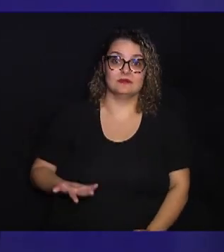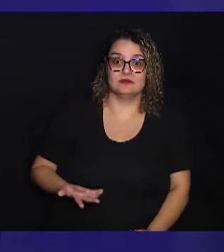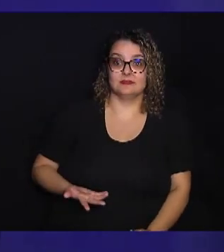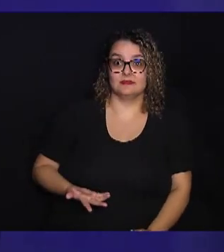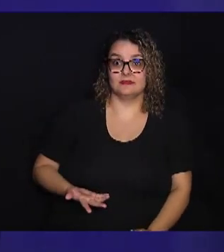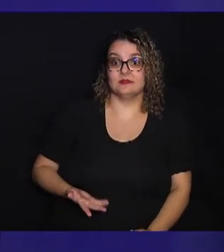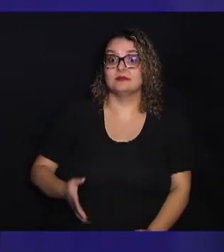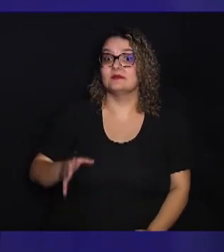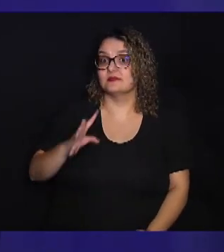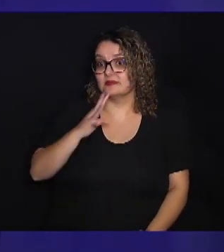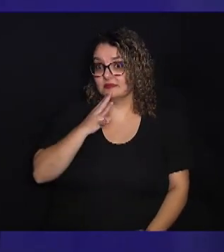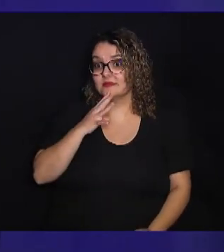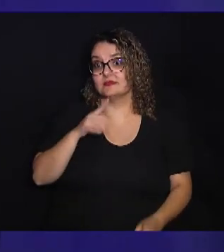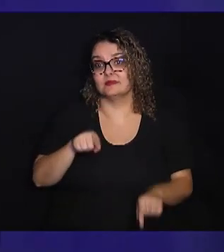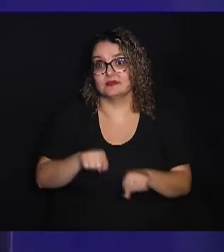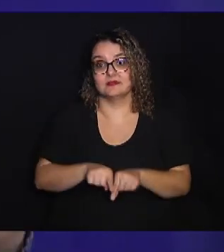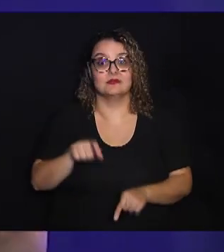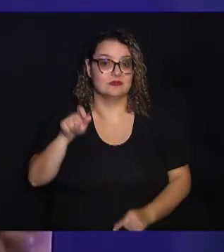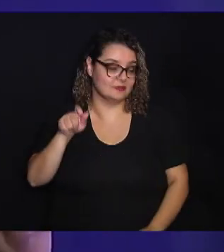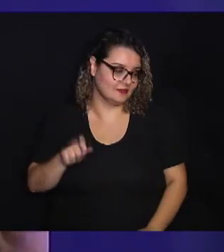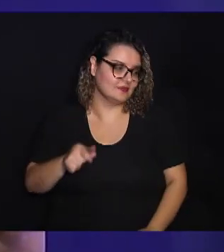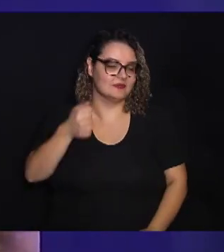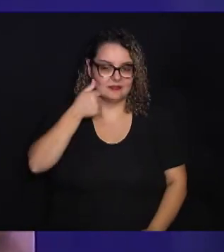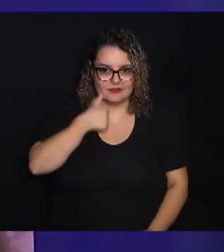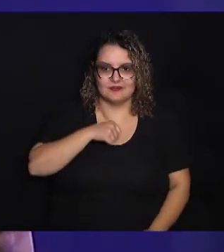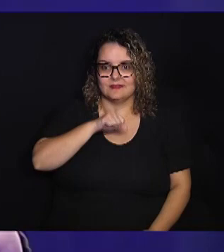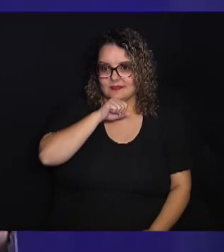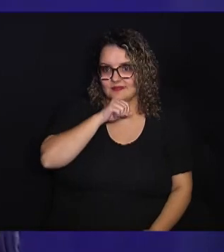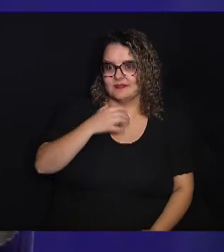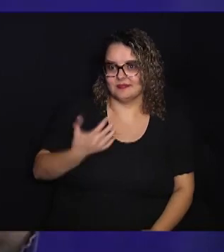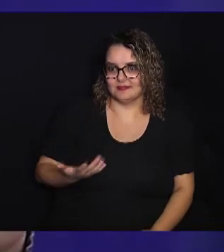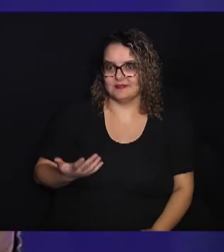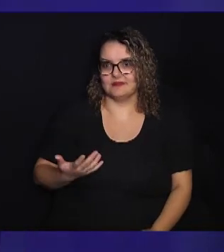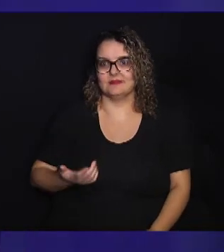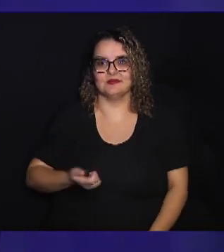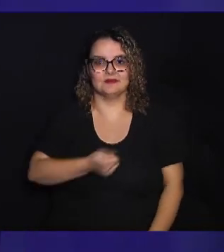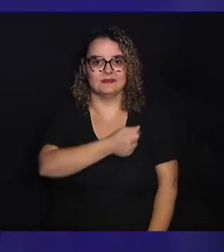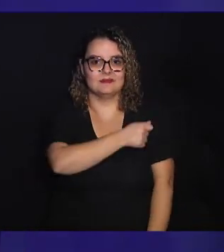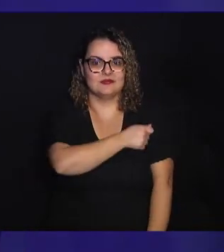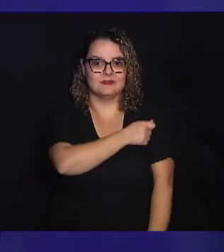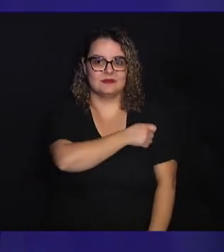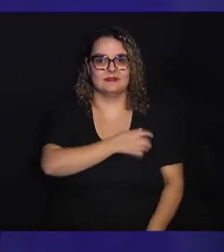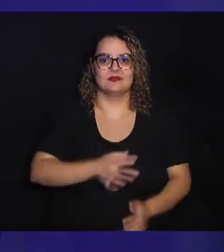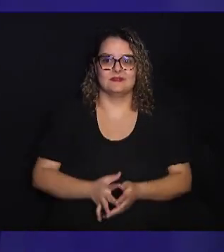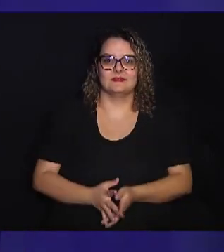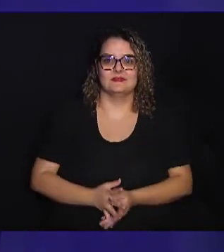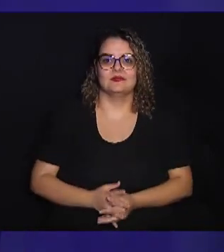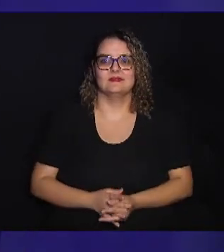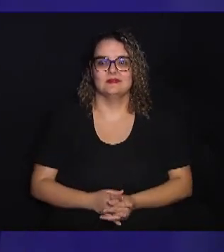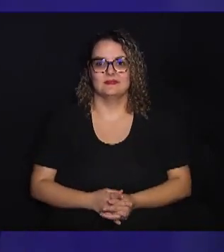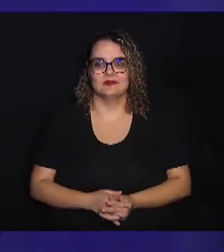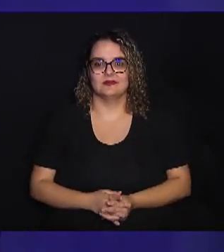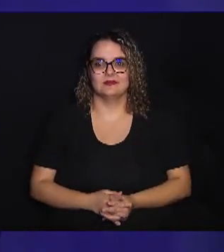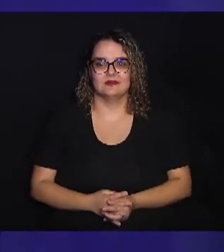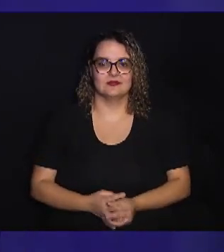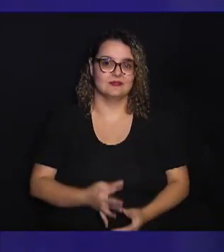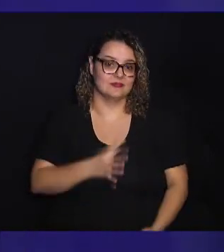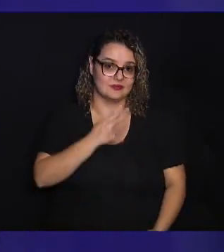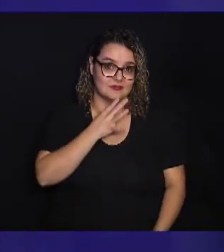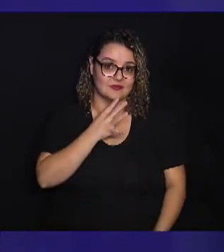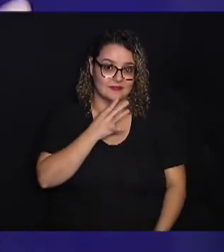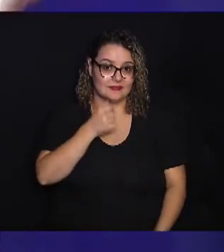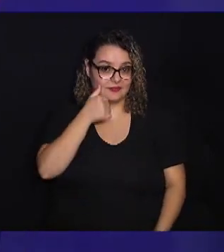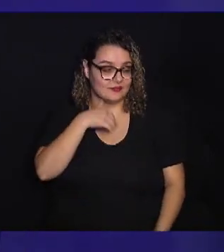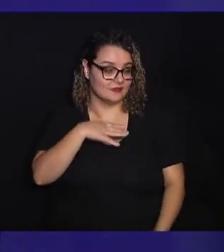conheço também uma pessoa, uma mãe, de aluna, que ela me conheceu quando a filha